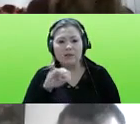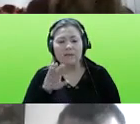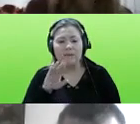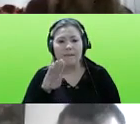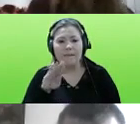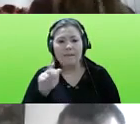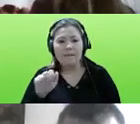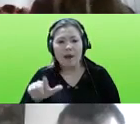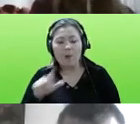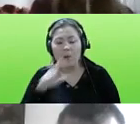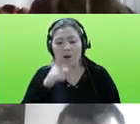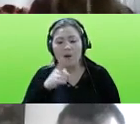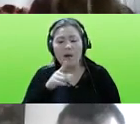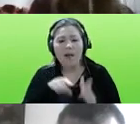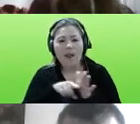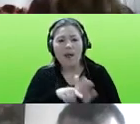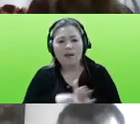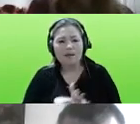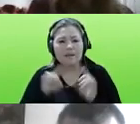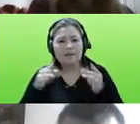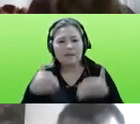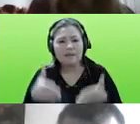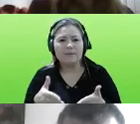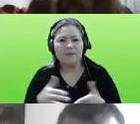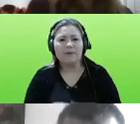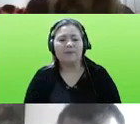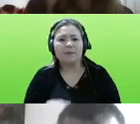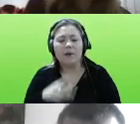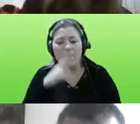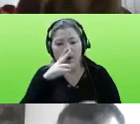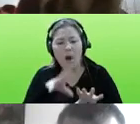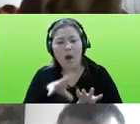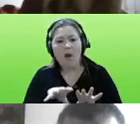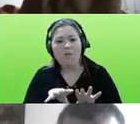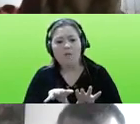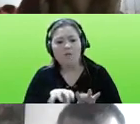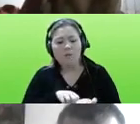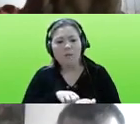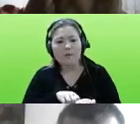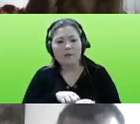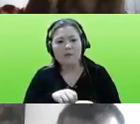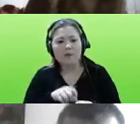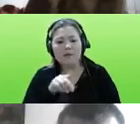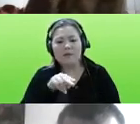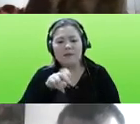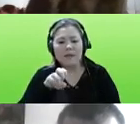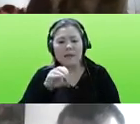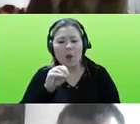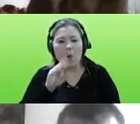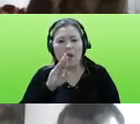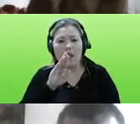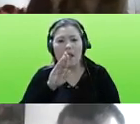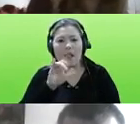que analisa especificamente essa formação neoliberal do capitalismo mais